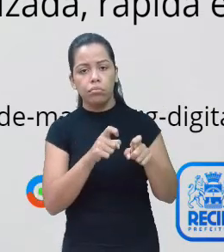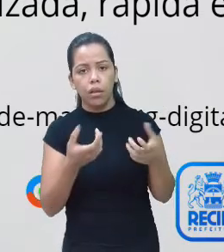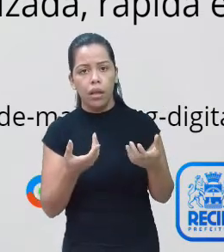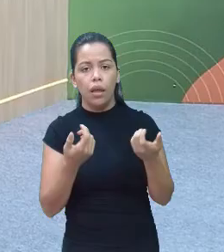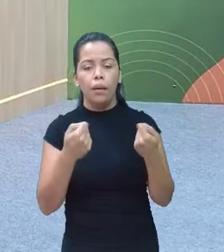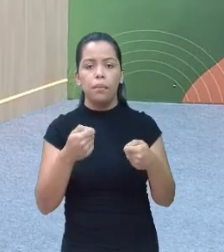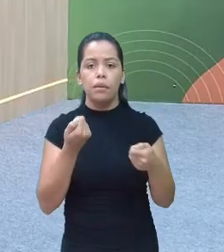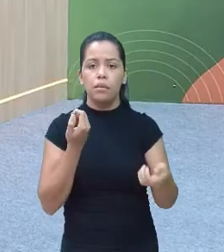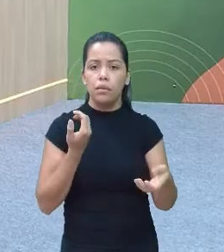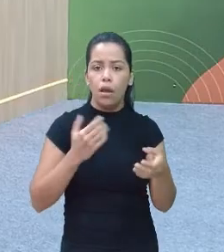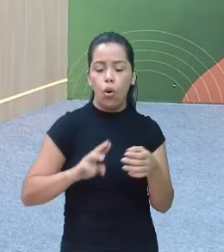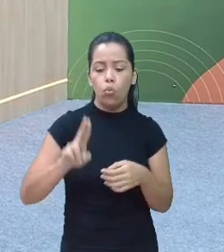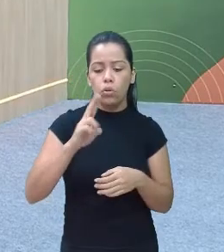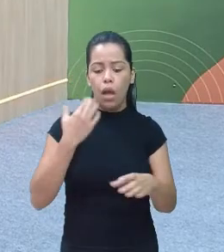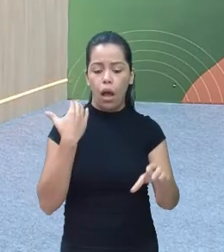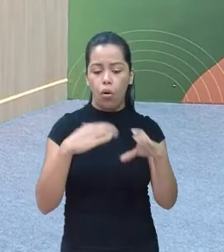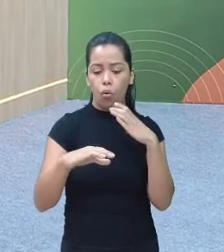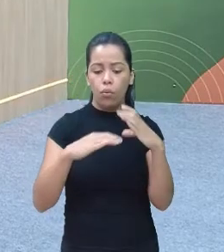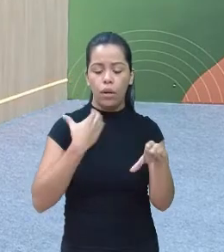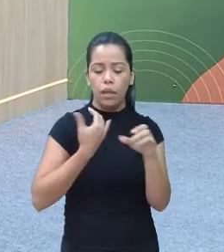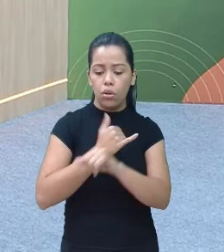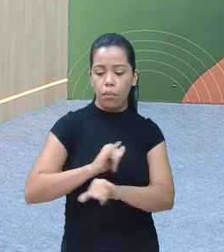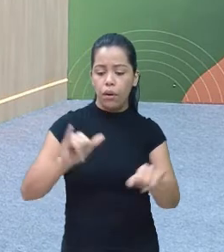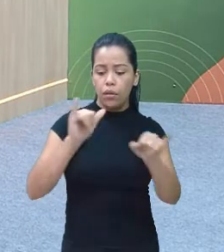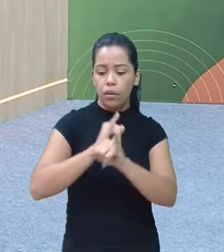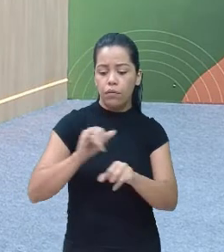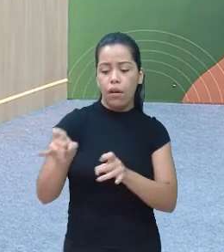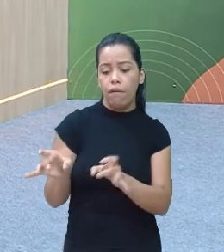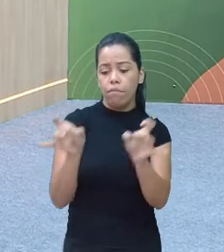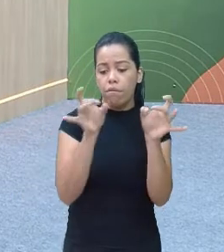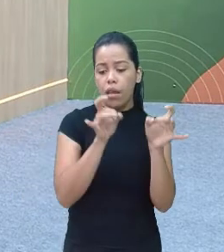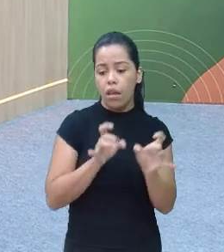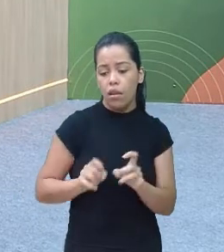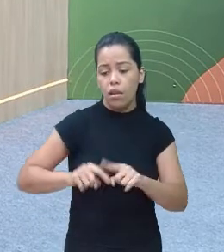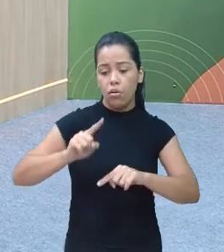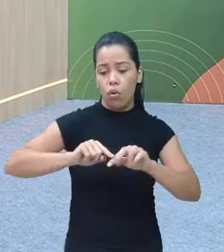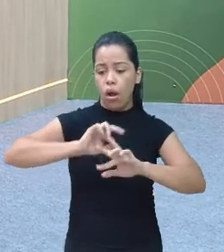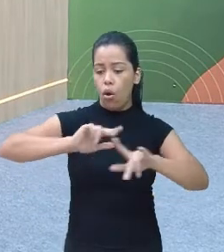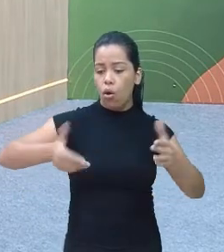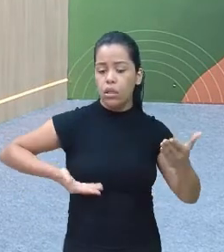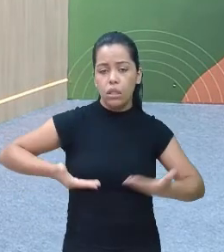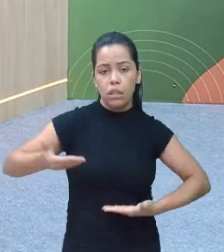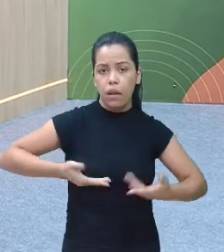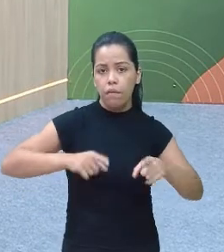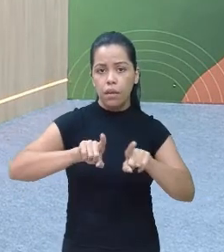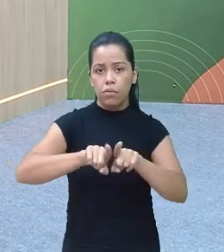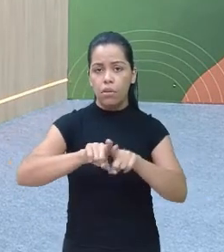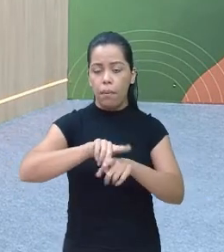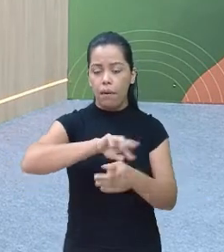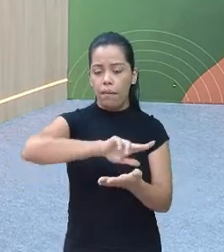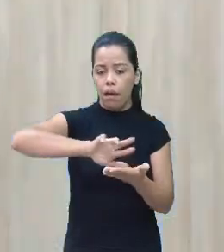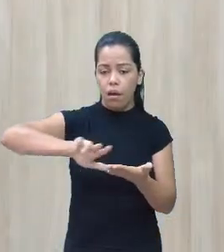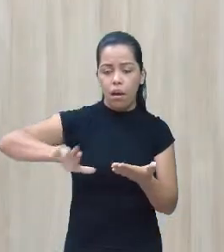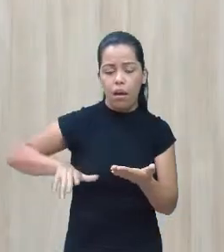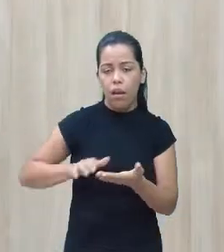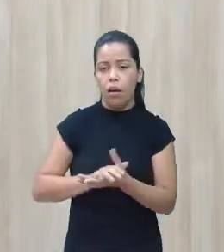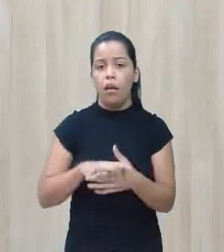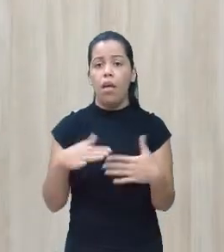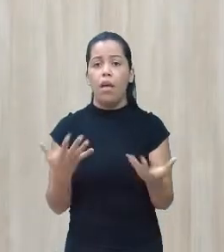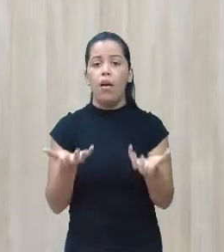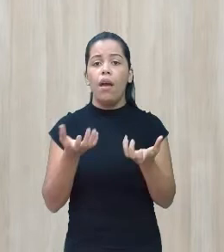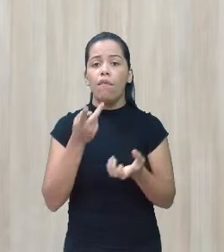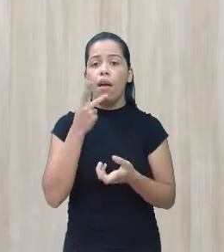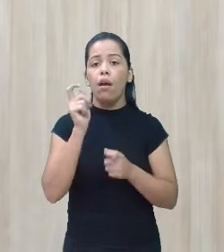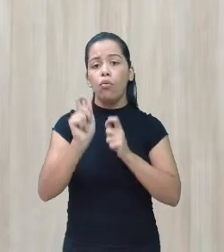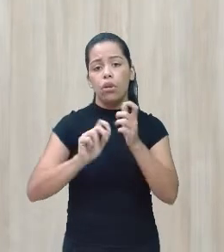serviços e produtos de forma personalizada, rápida e eficaz. O que eu quero dizer com isso é que eu